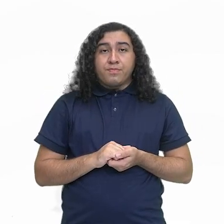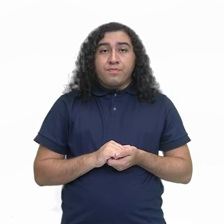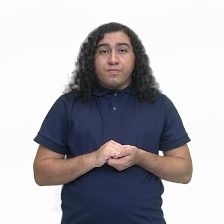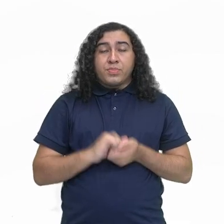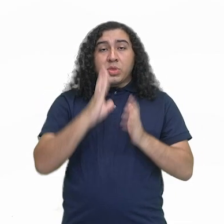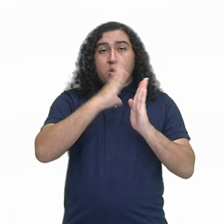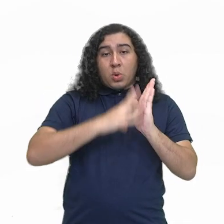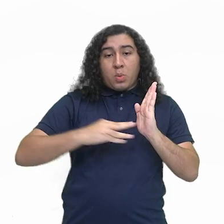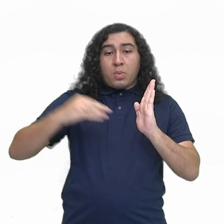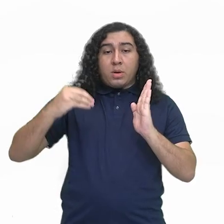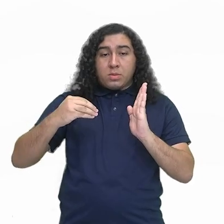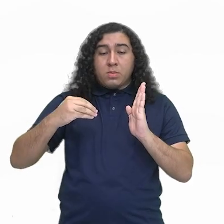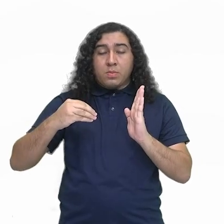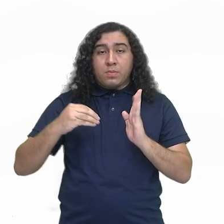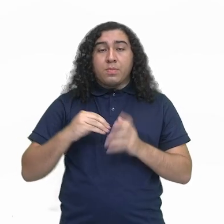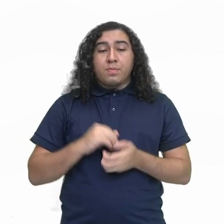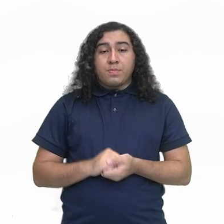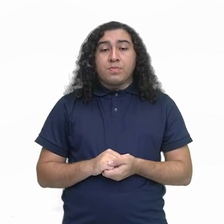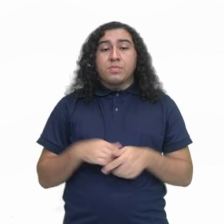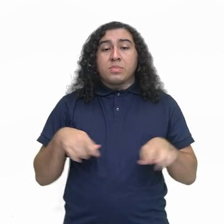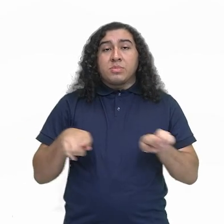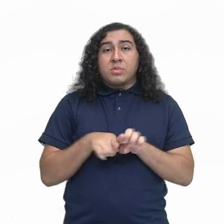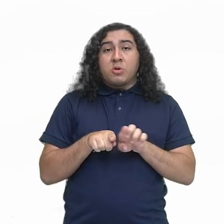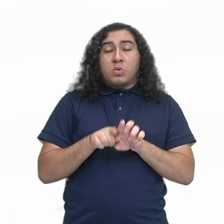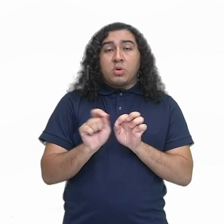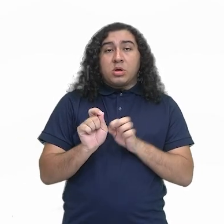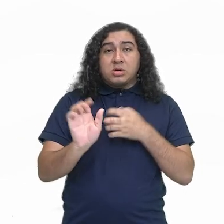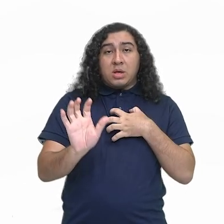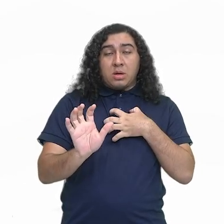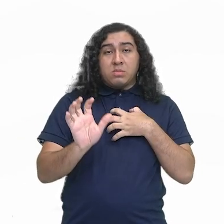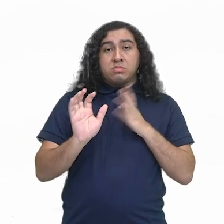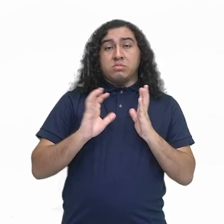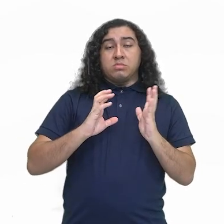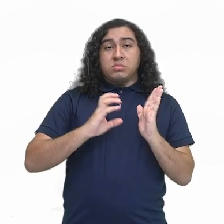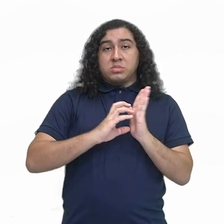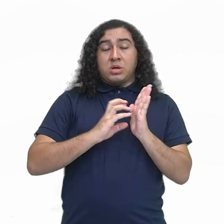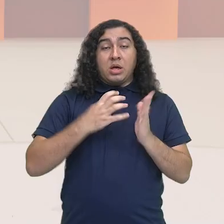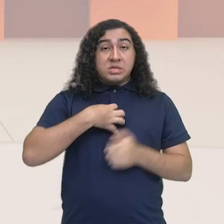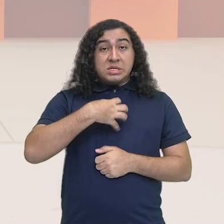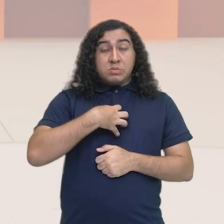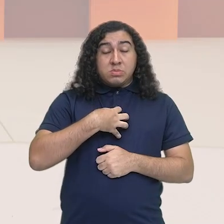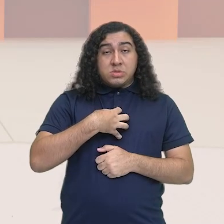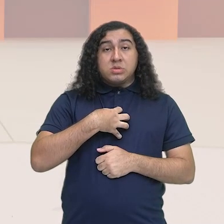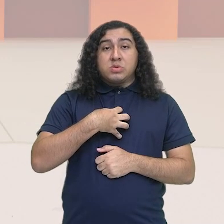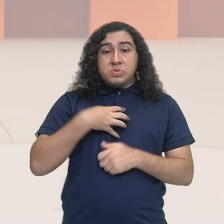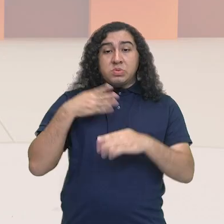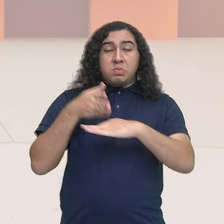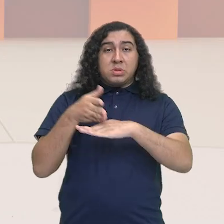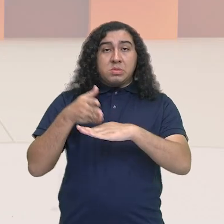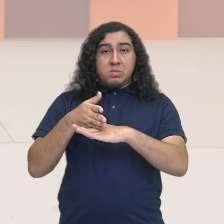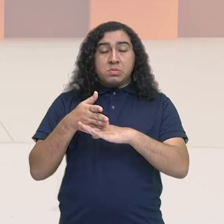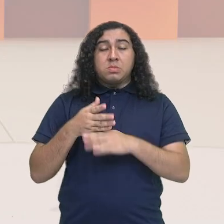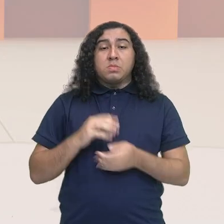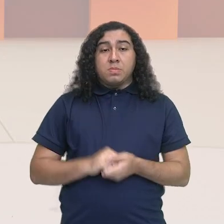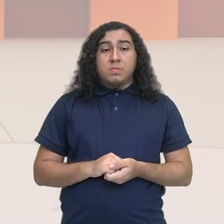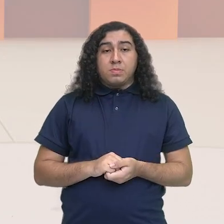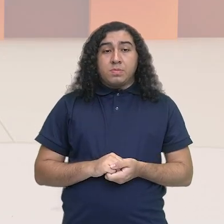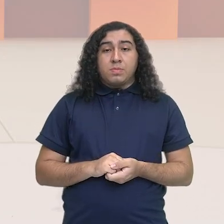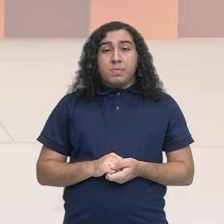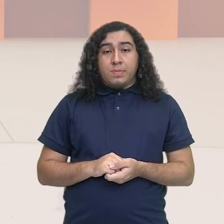a imitação e a identificação. Então, a partir desses três mecanismos,